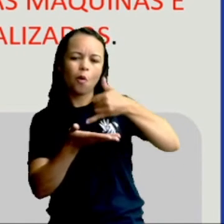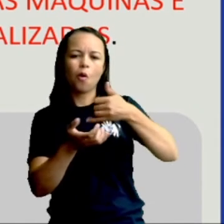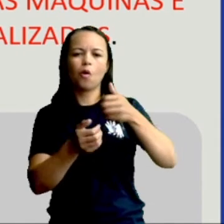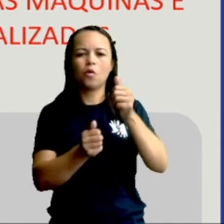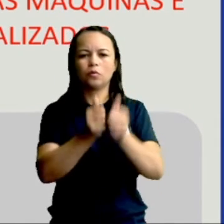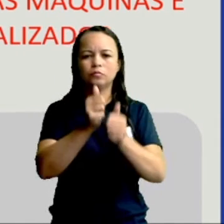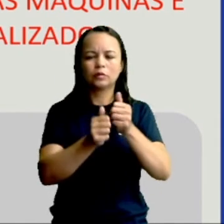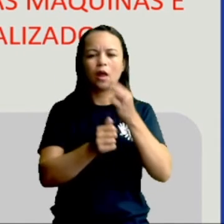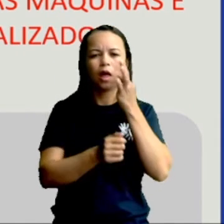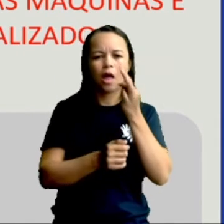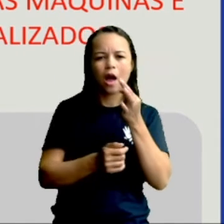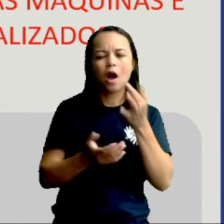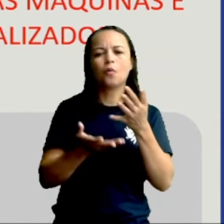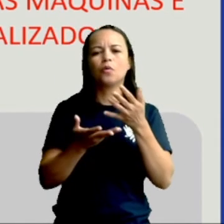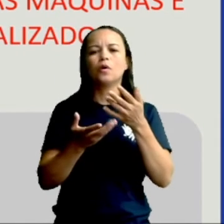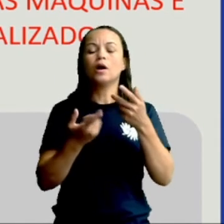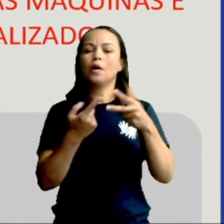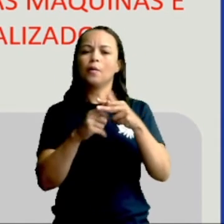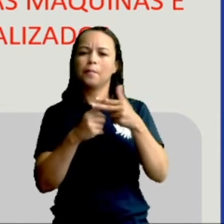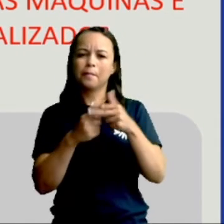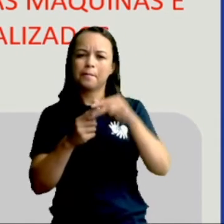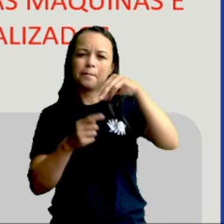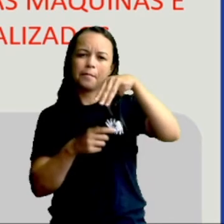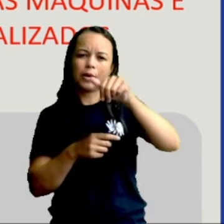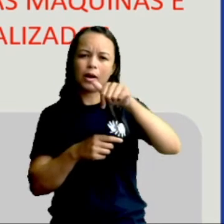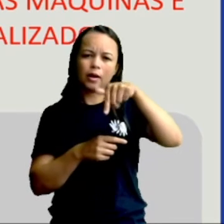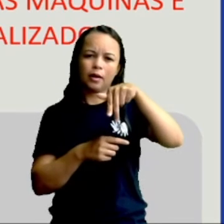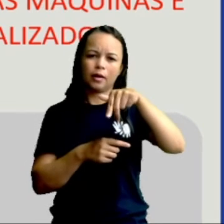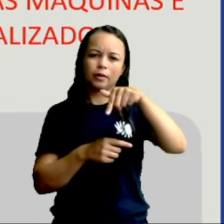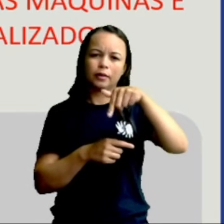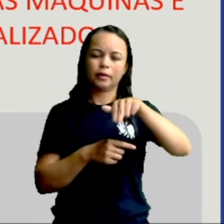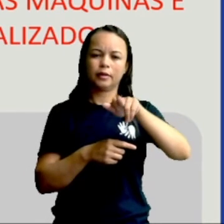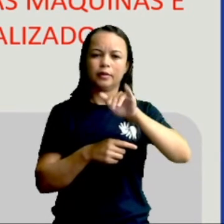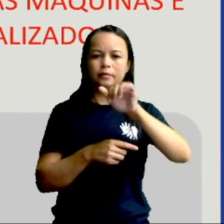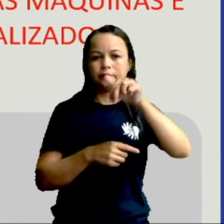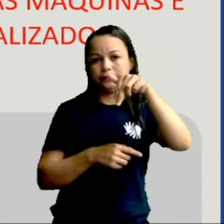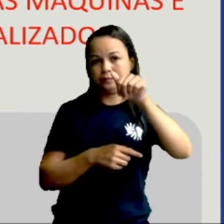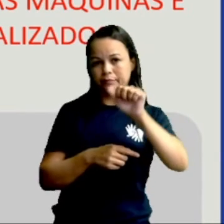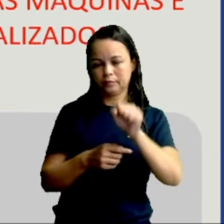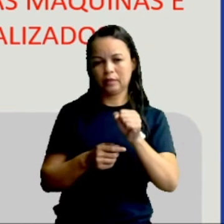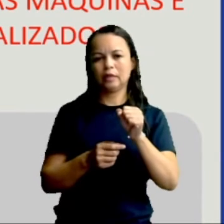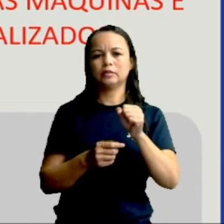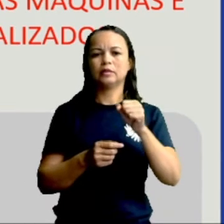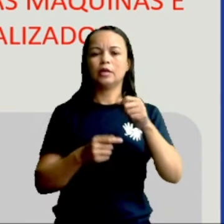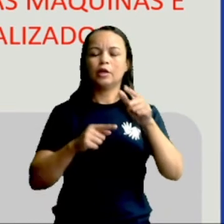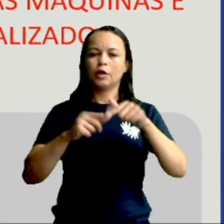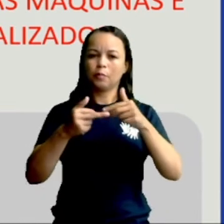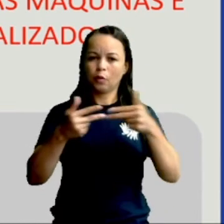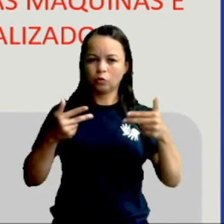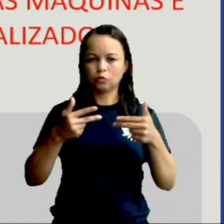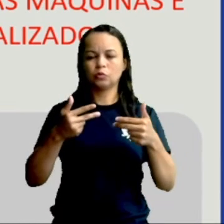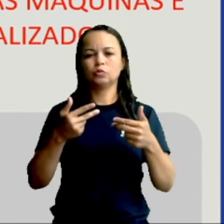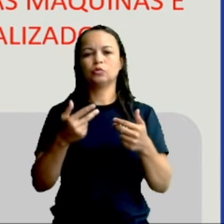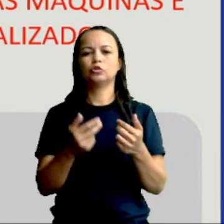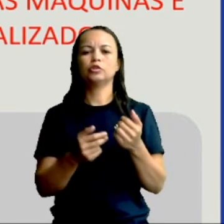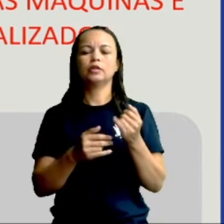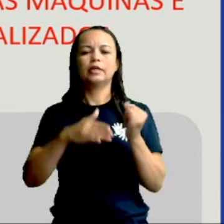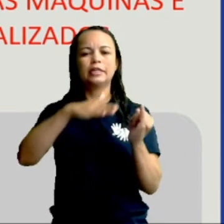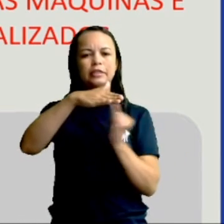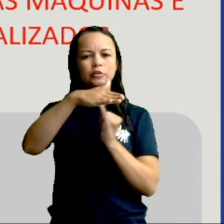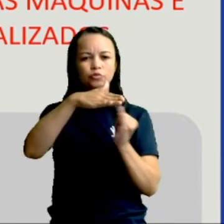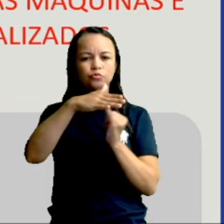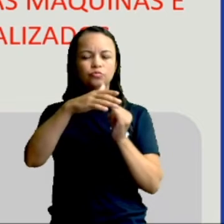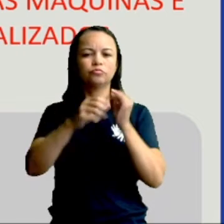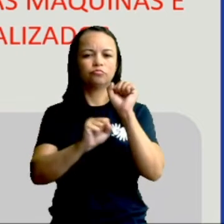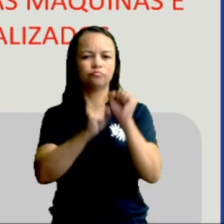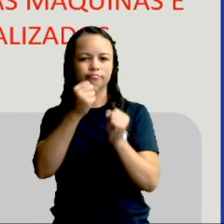madeira, algumas máquinas e alguns produtos industrializados. Na imagem eu trouxe para vocês aí grãos de café, tá? Para quem